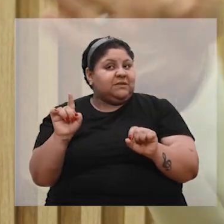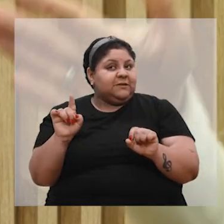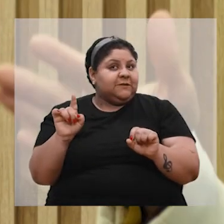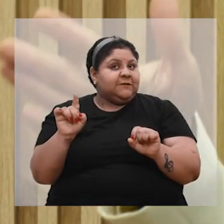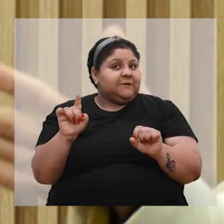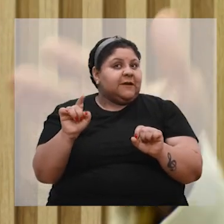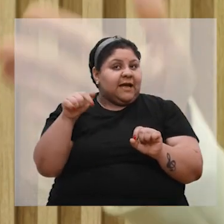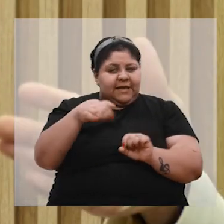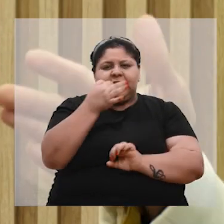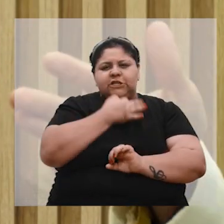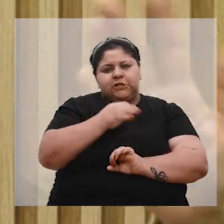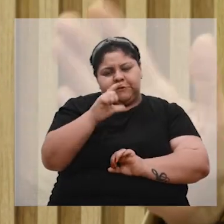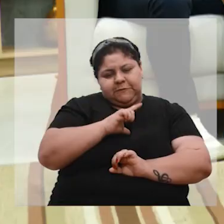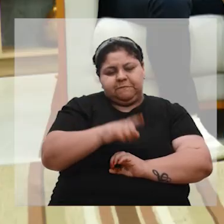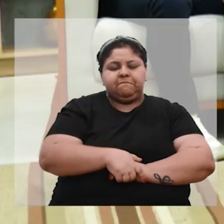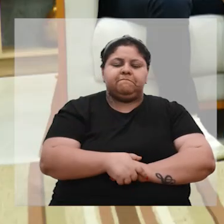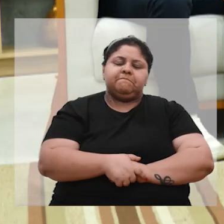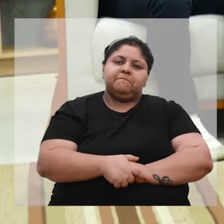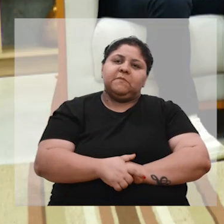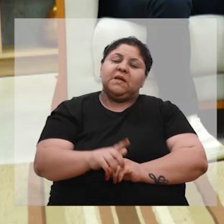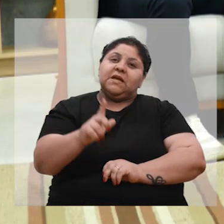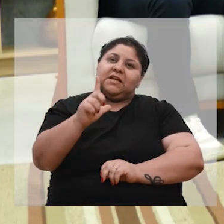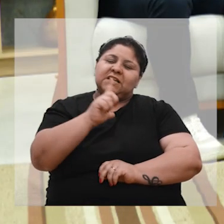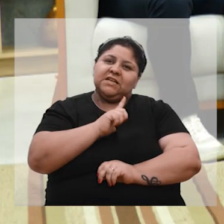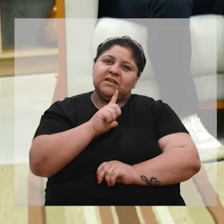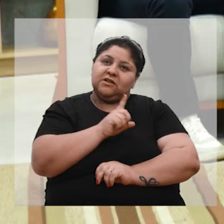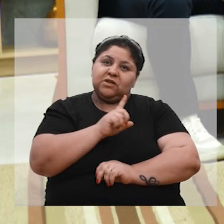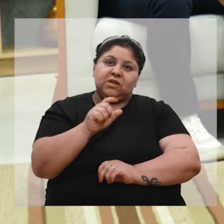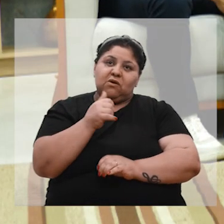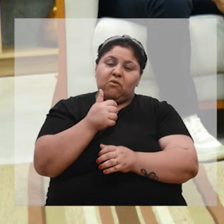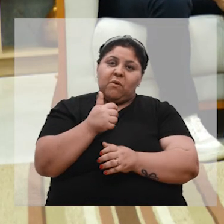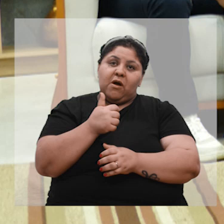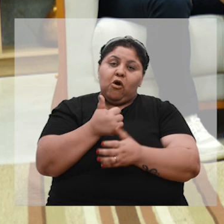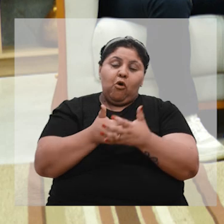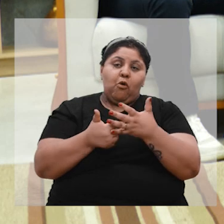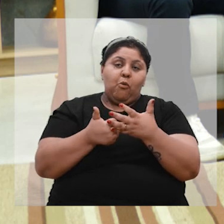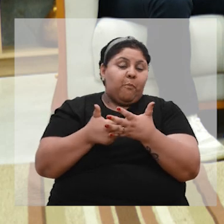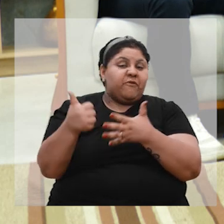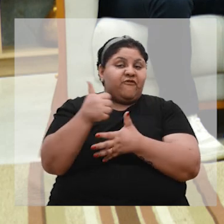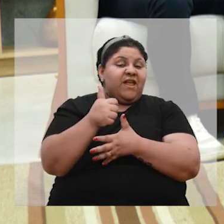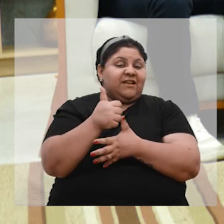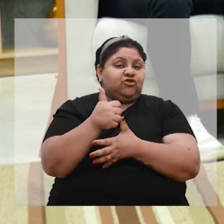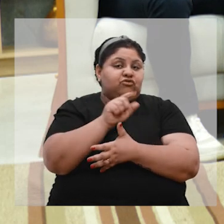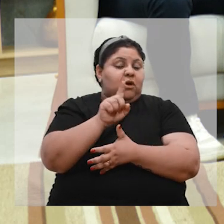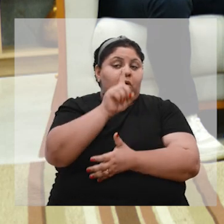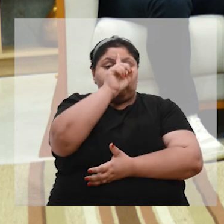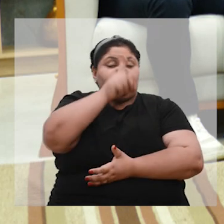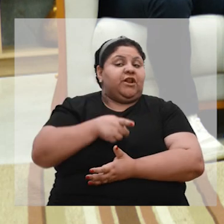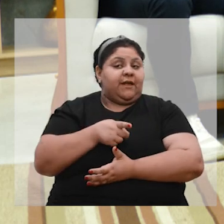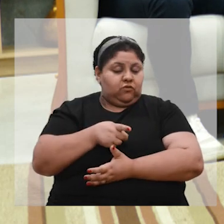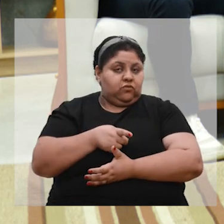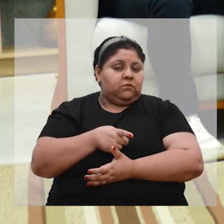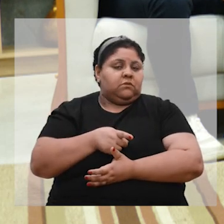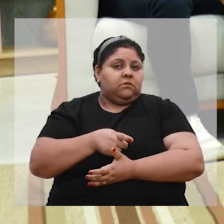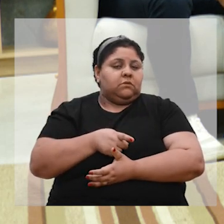Na rede municipal caxiense tem. Nós temos esse... Não é um privilégio, é um direito. É um direito. É um direito. Nós temos isso, a